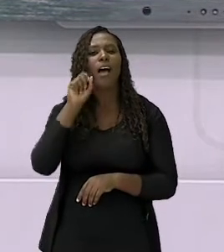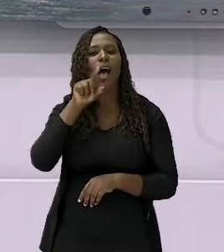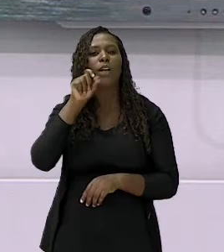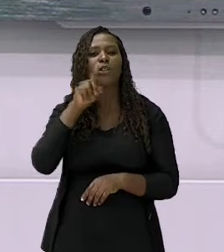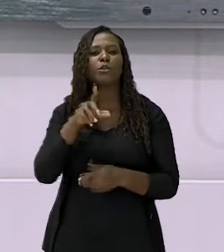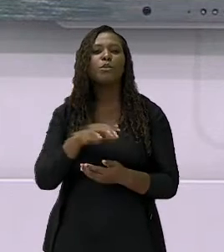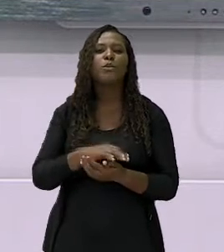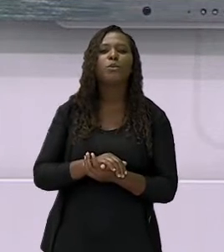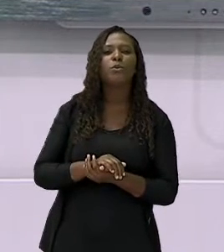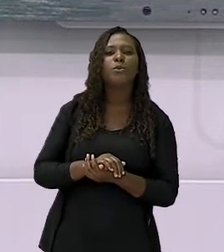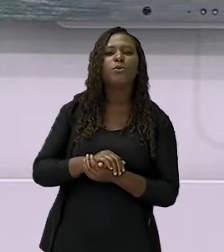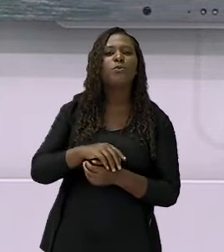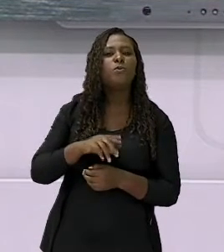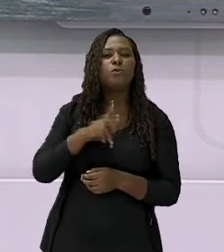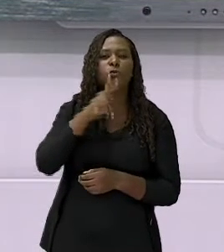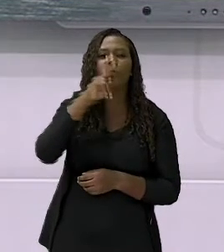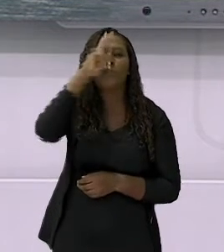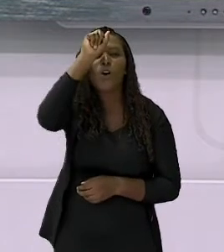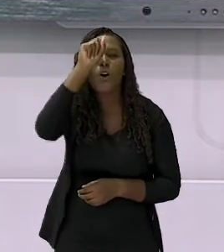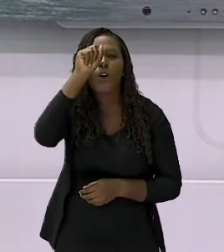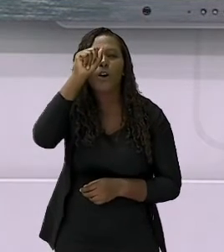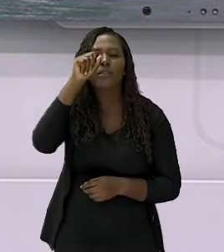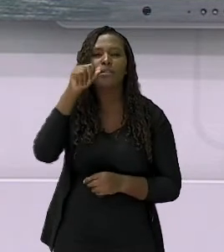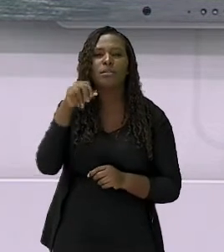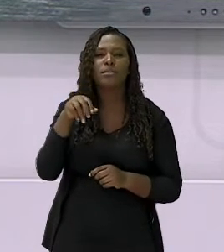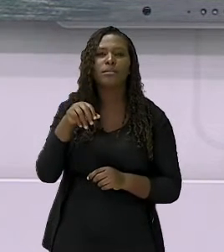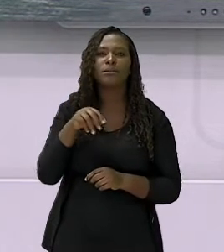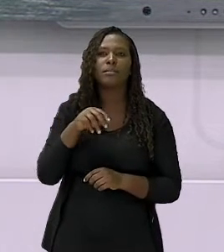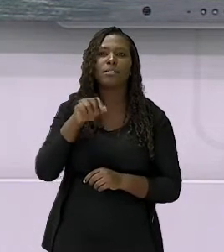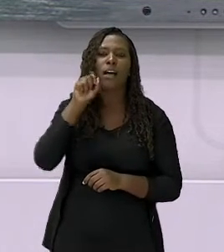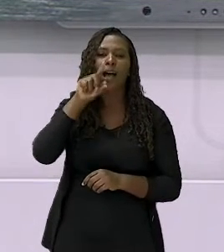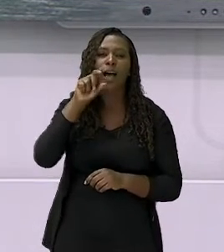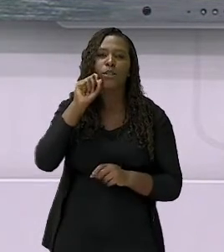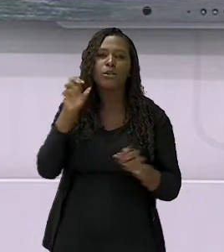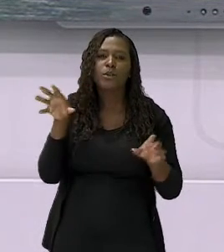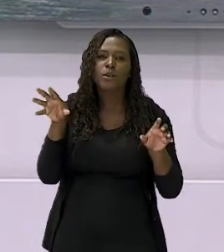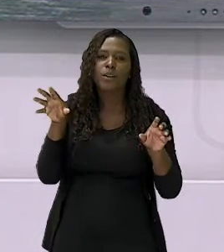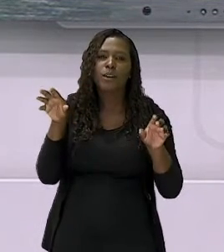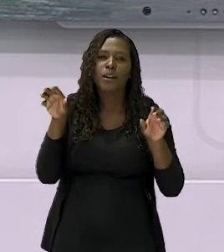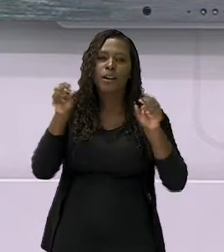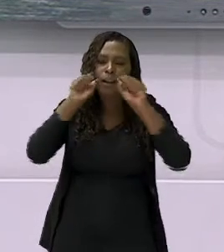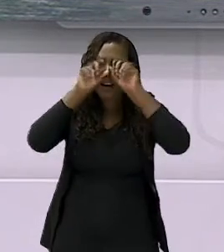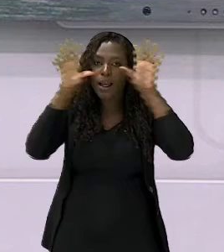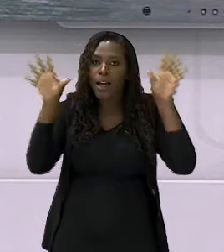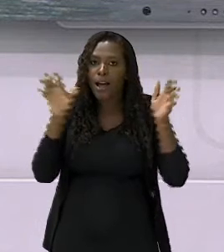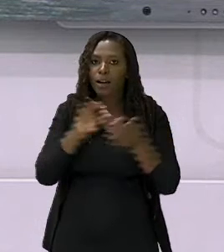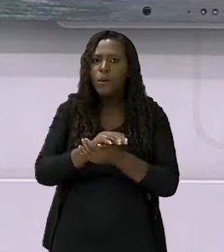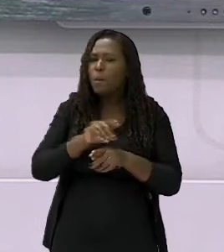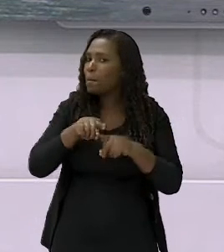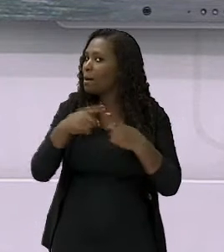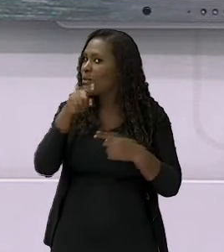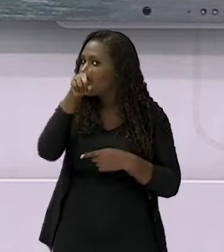ver um azul intenso. Mas você já pegou a água nas suas mãos e que cor que ela tinha?